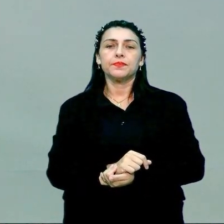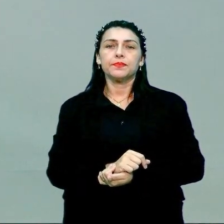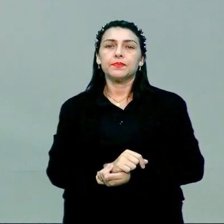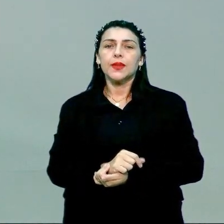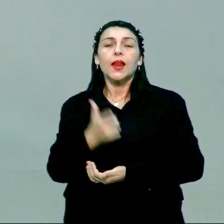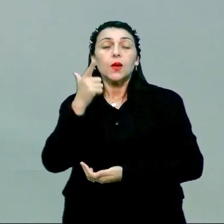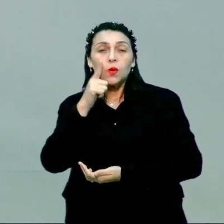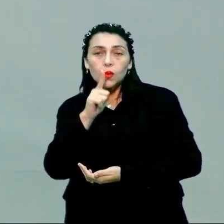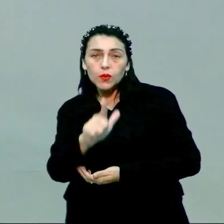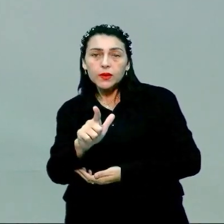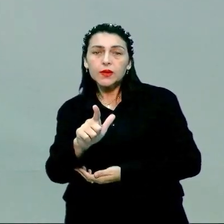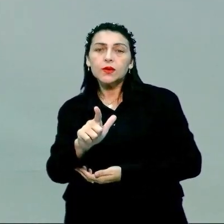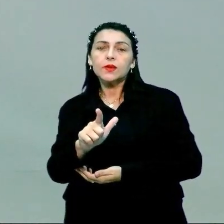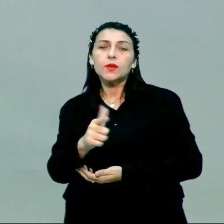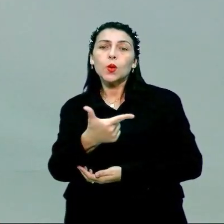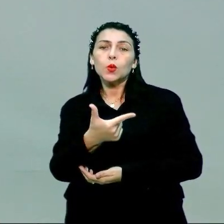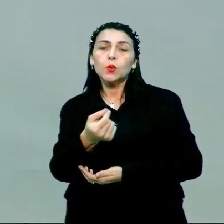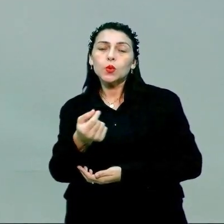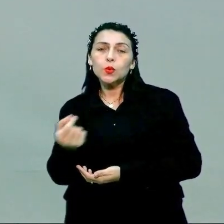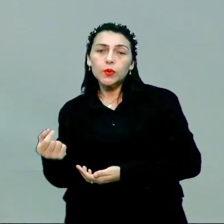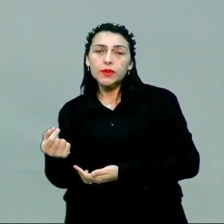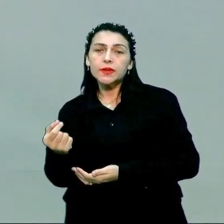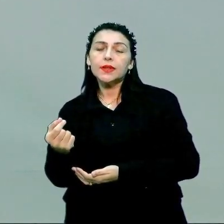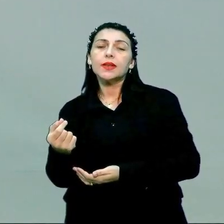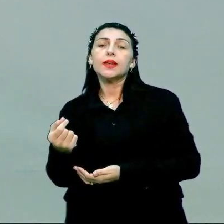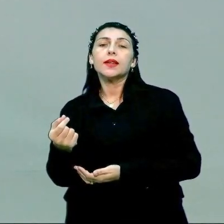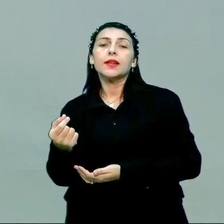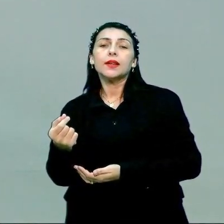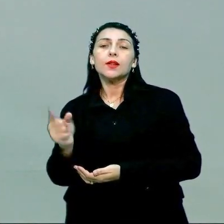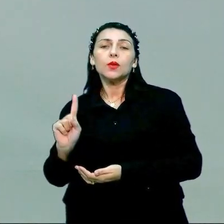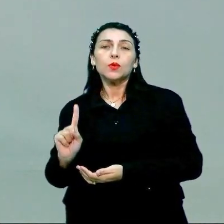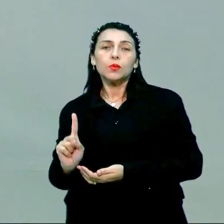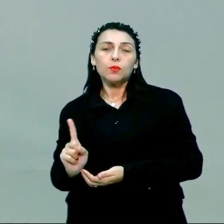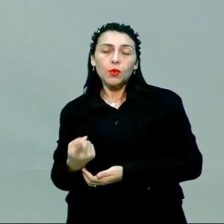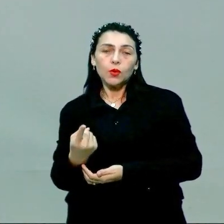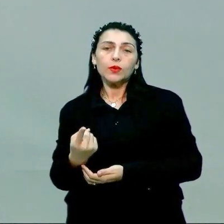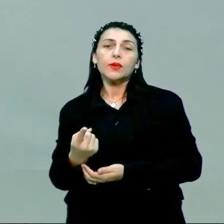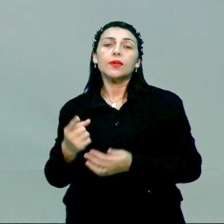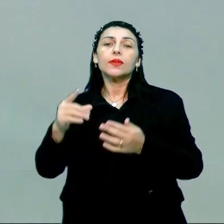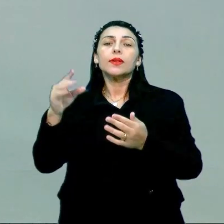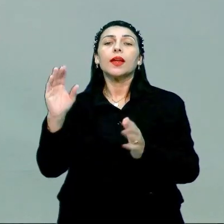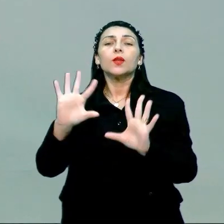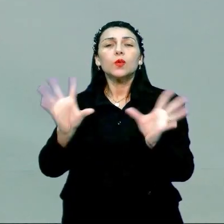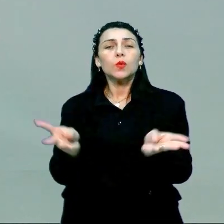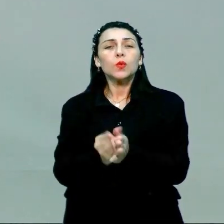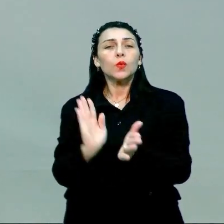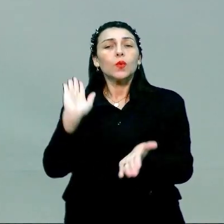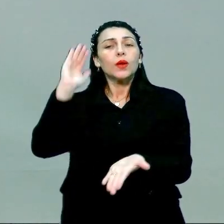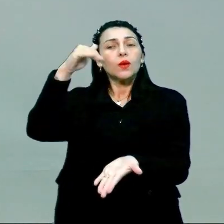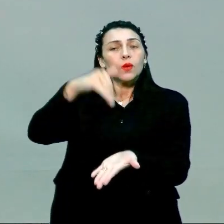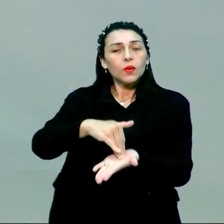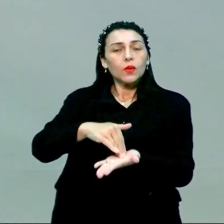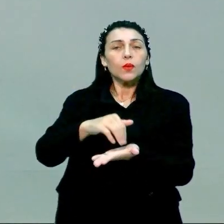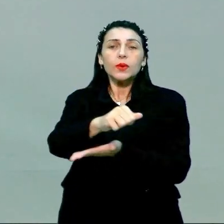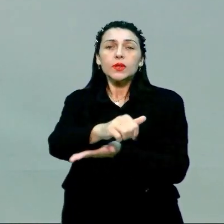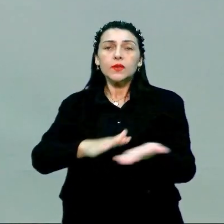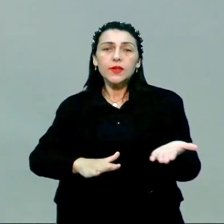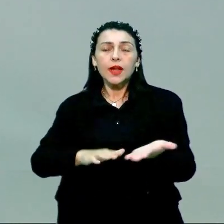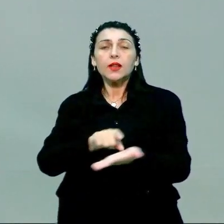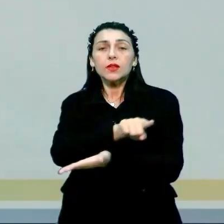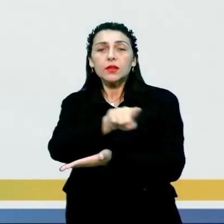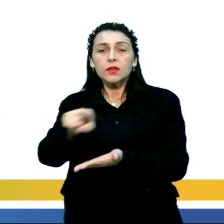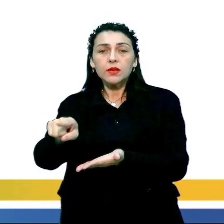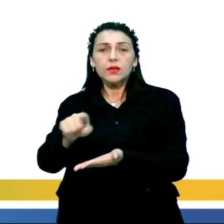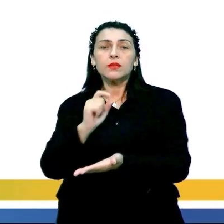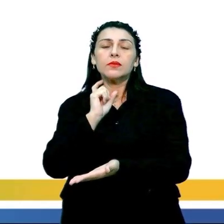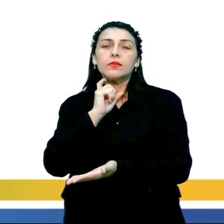ela conseguiu alcançar aí os 200 pontos na sua conclusão. Como atividade, eu quero deixar para